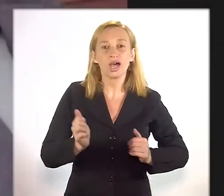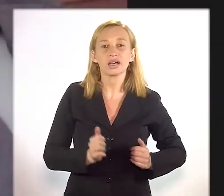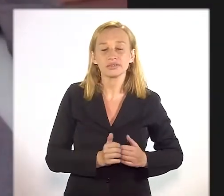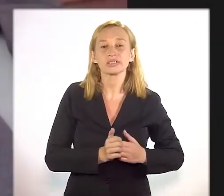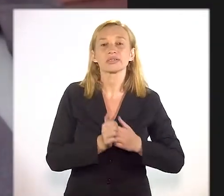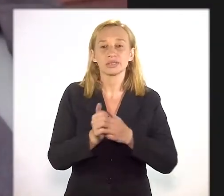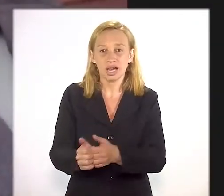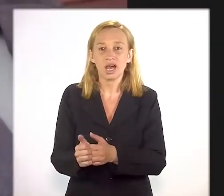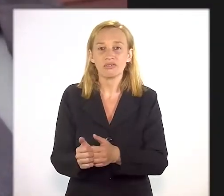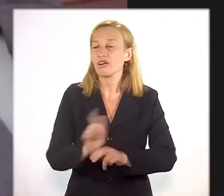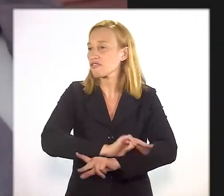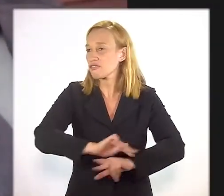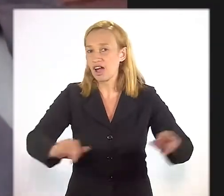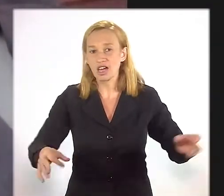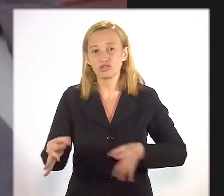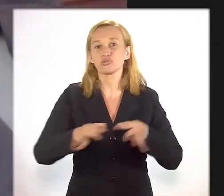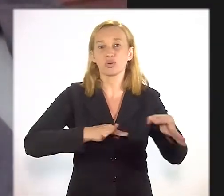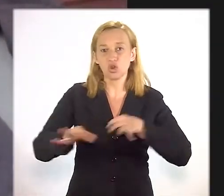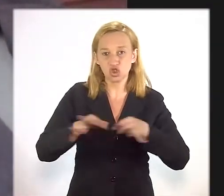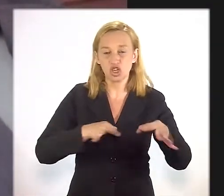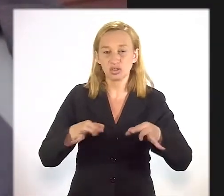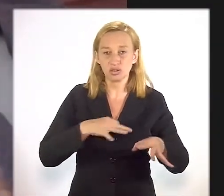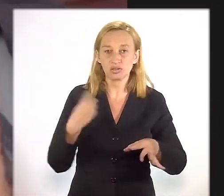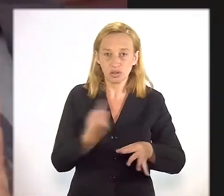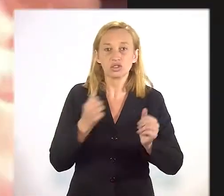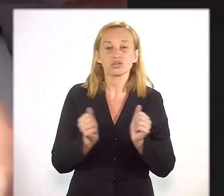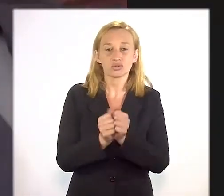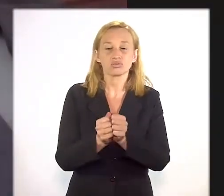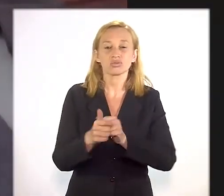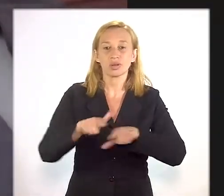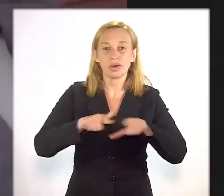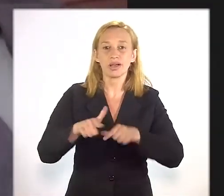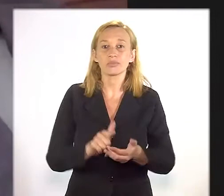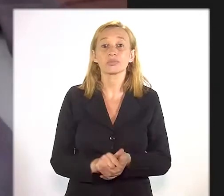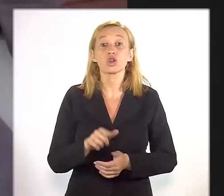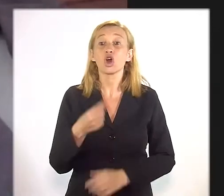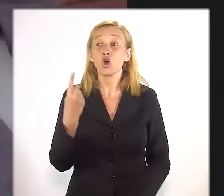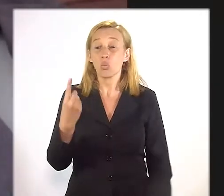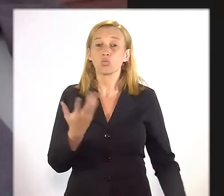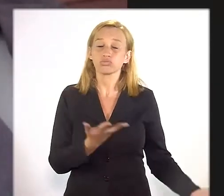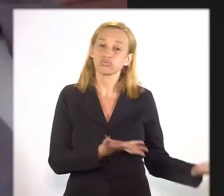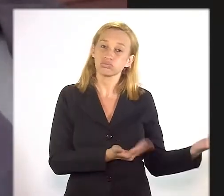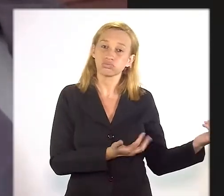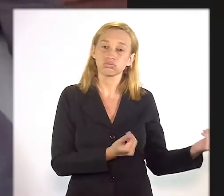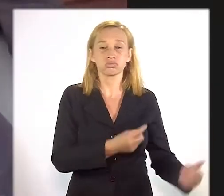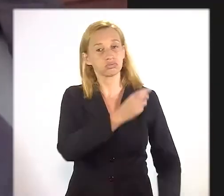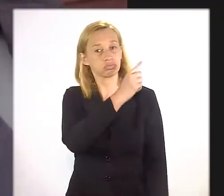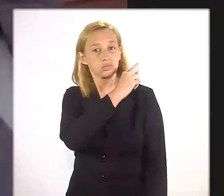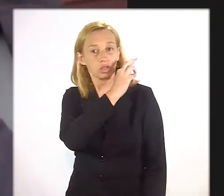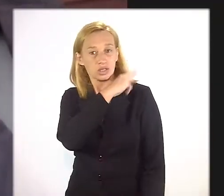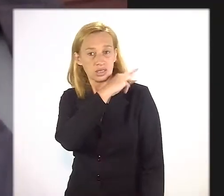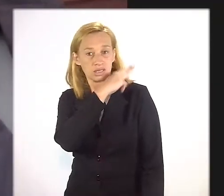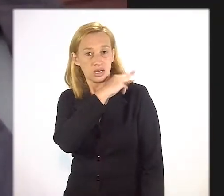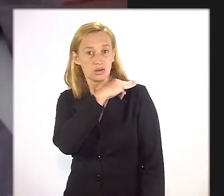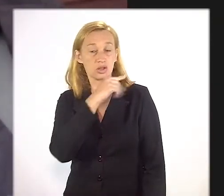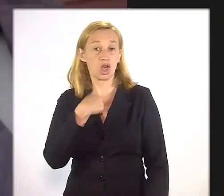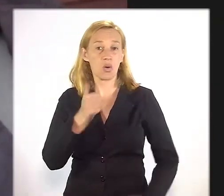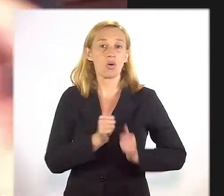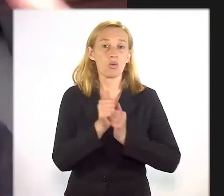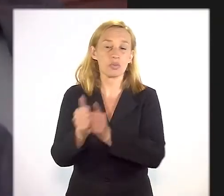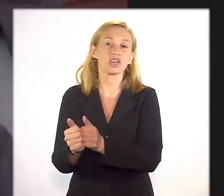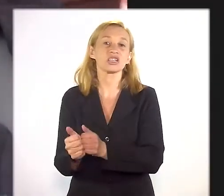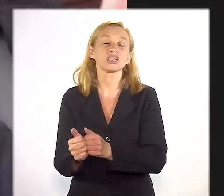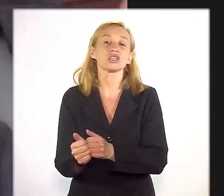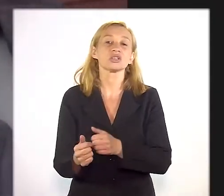muitos projetos, muitos. Eu aprendo muito com o Brasil. E um deles era de ensino médio. 3º ano de ensino médio. Porque